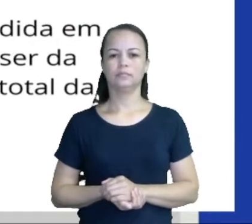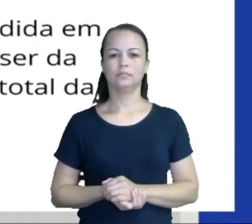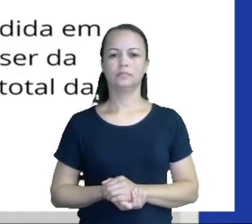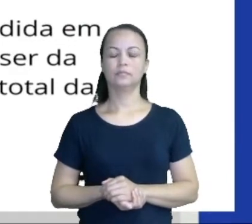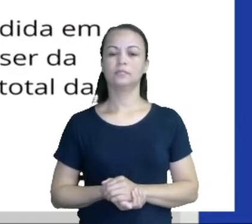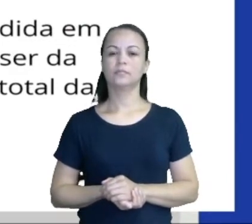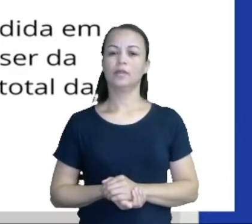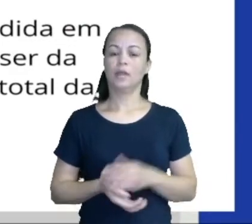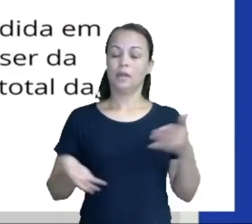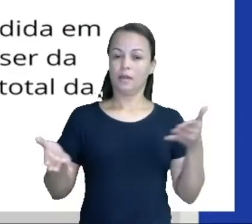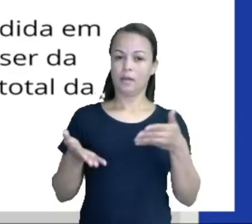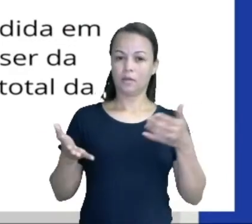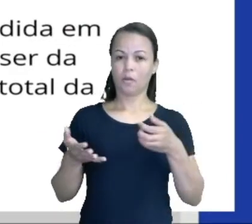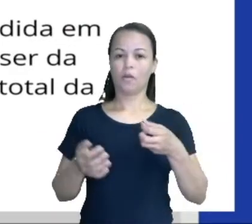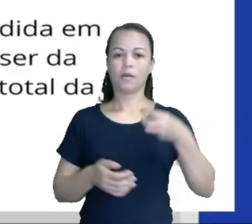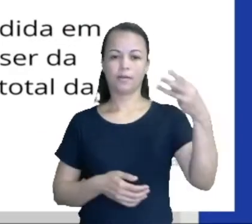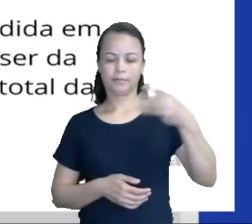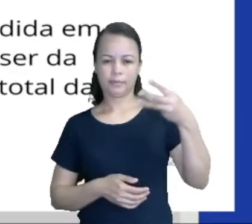Agora, a terceira questão.